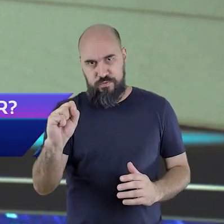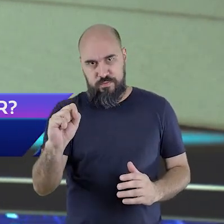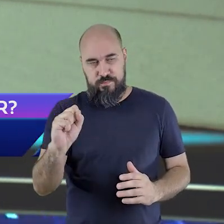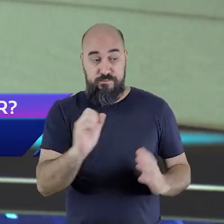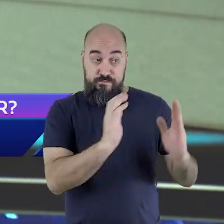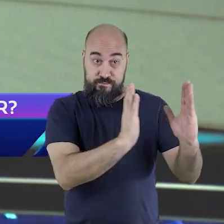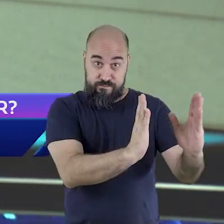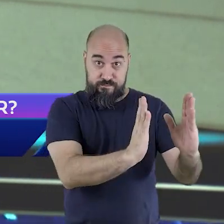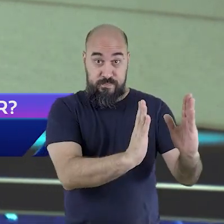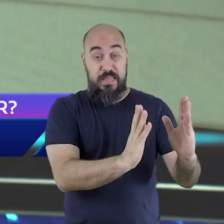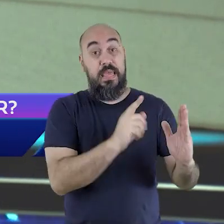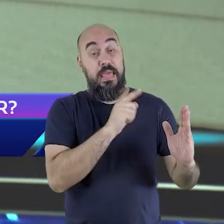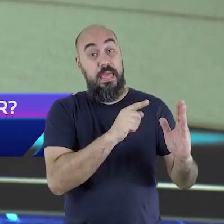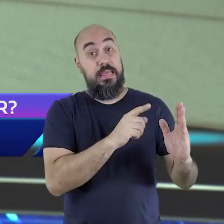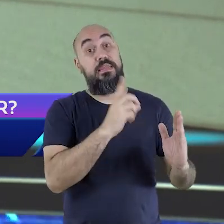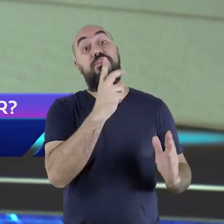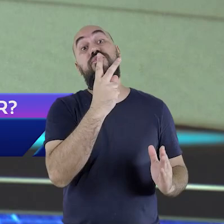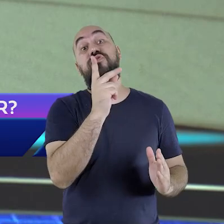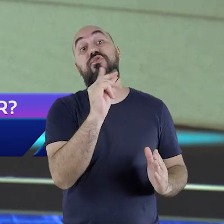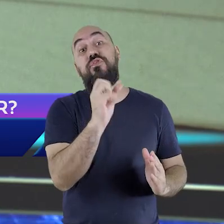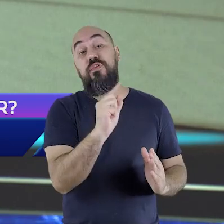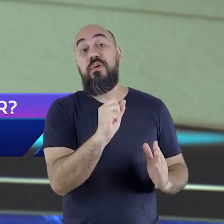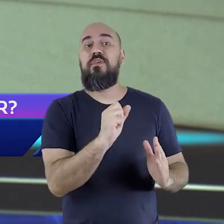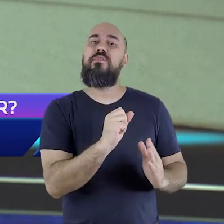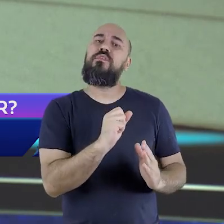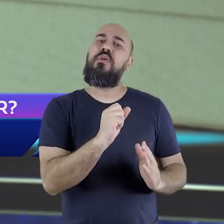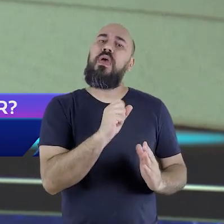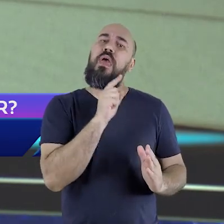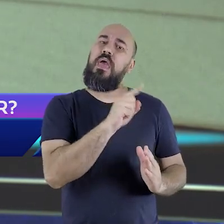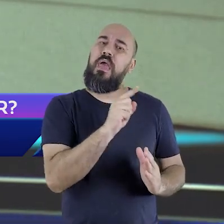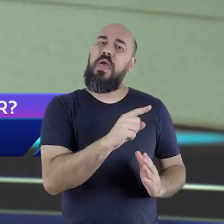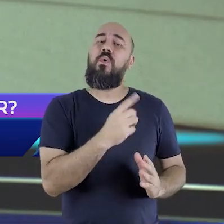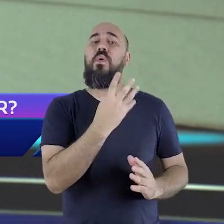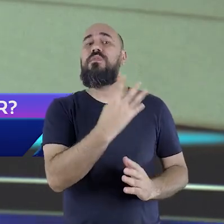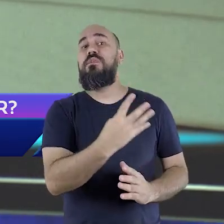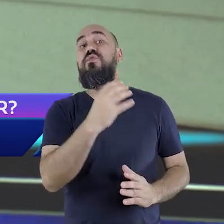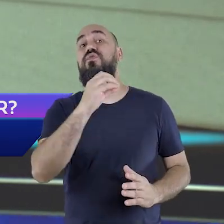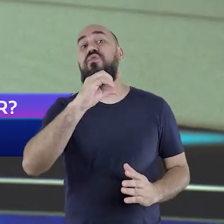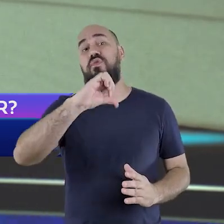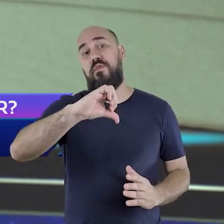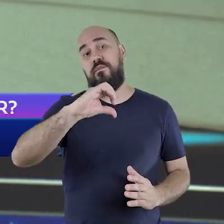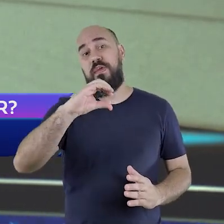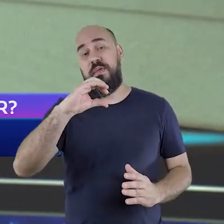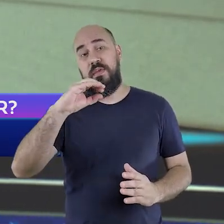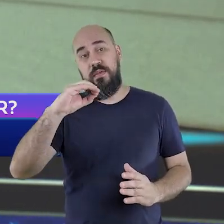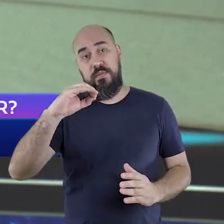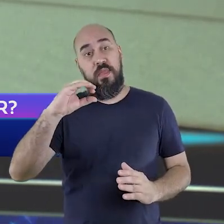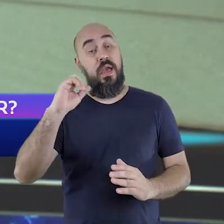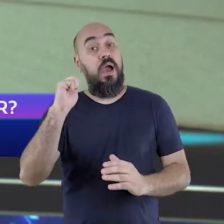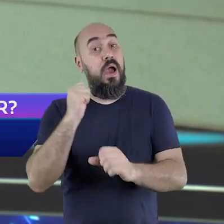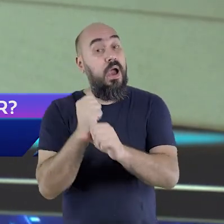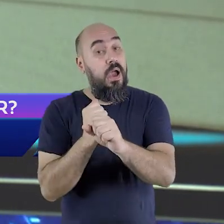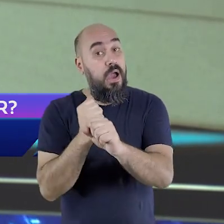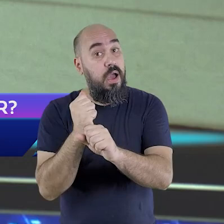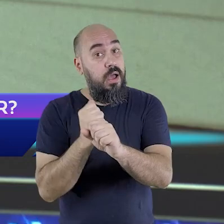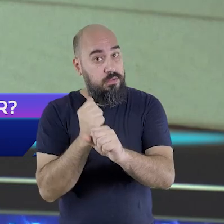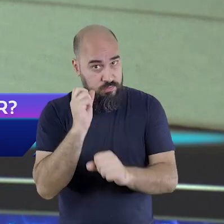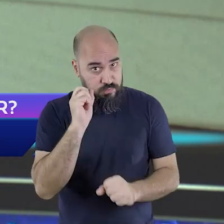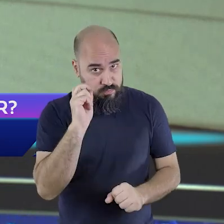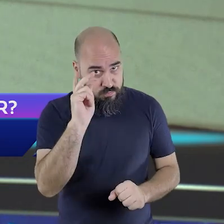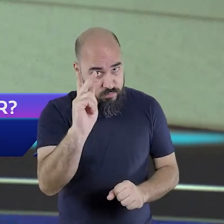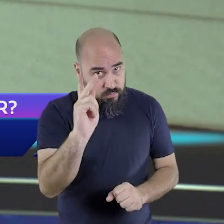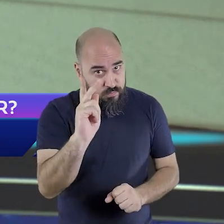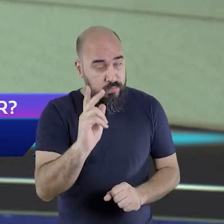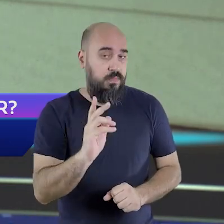Esses 490 dias, na verdade, são 490 anos, ok? Então, este período